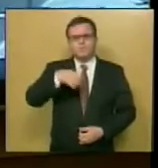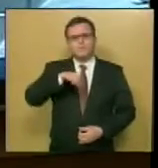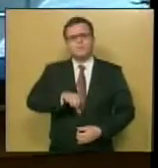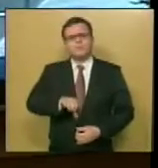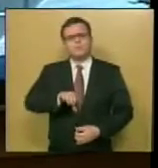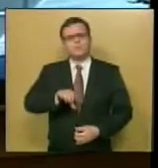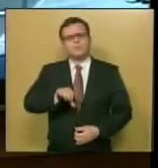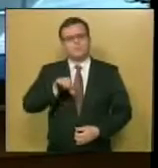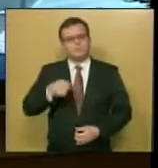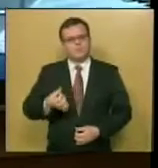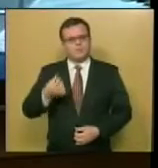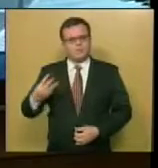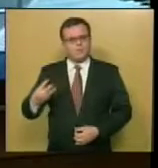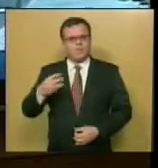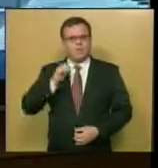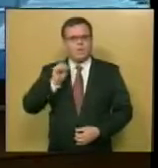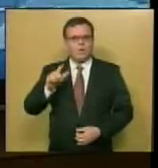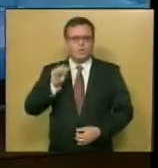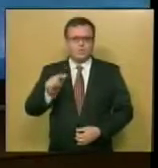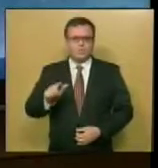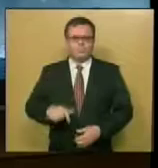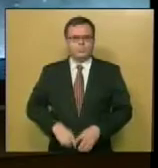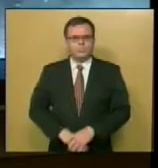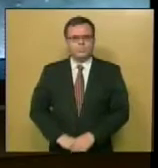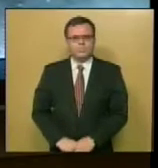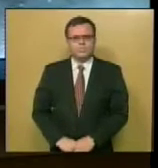de 1963.